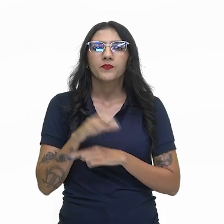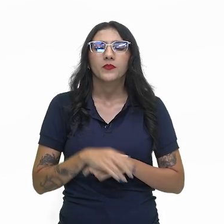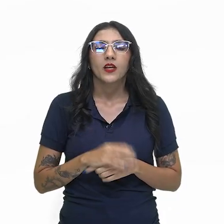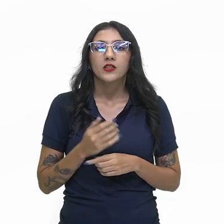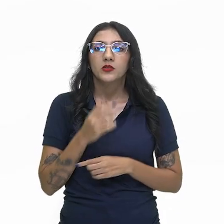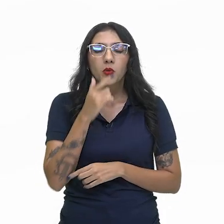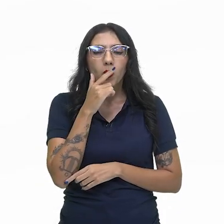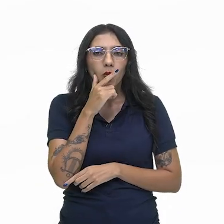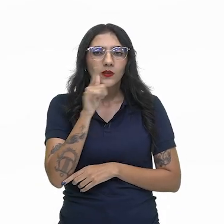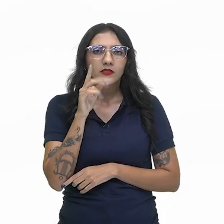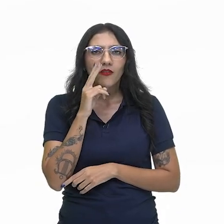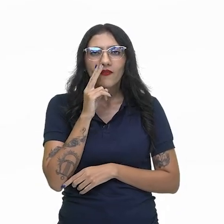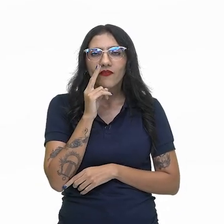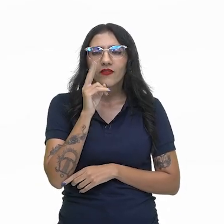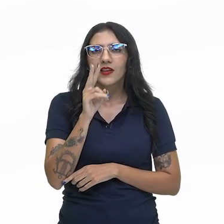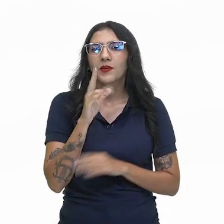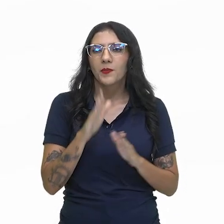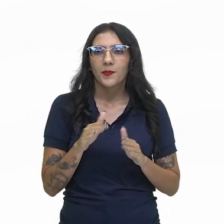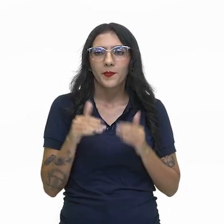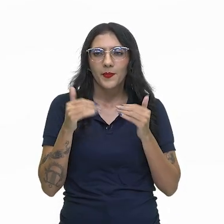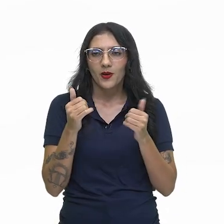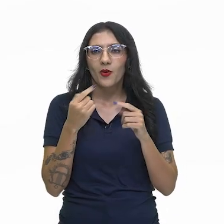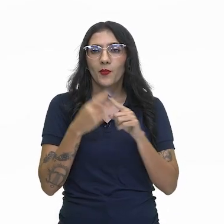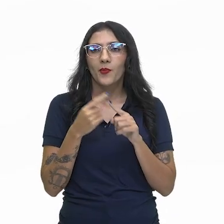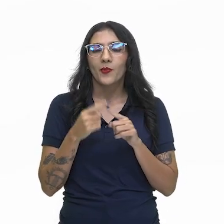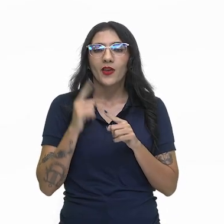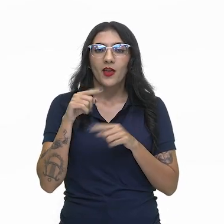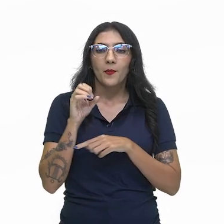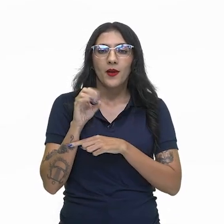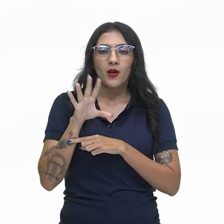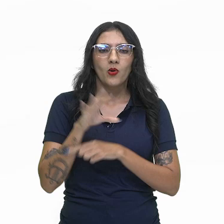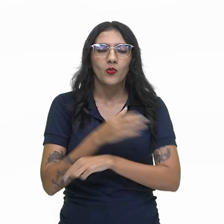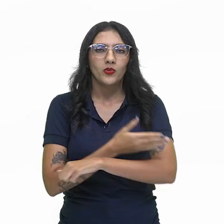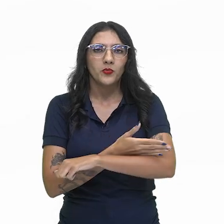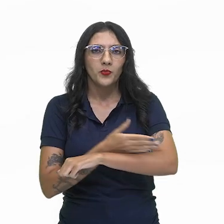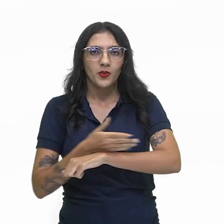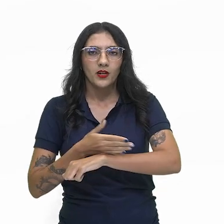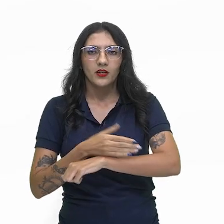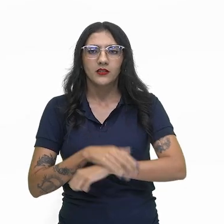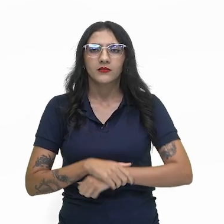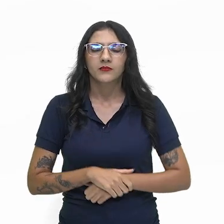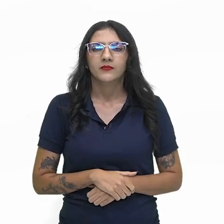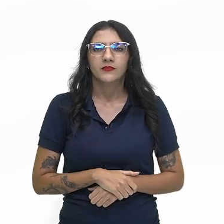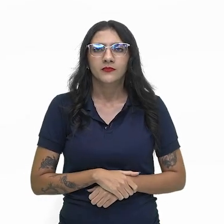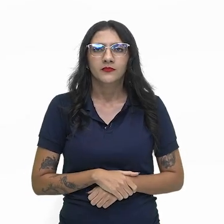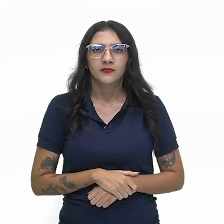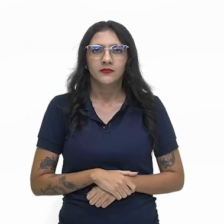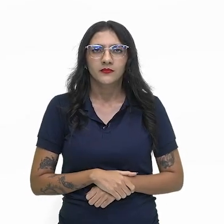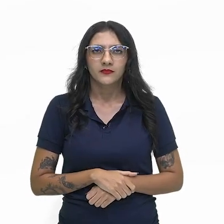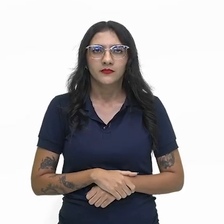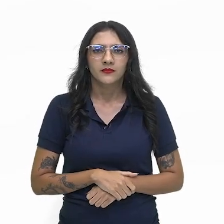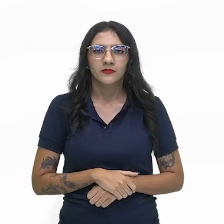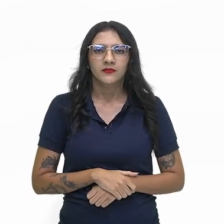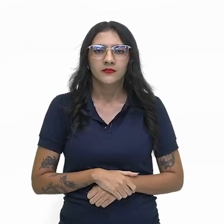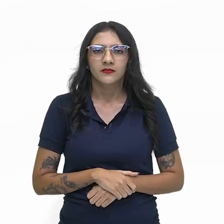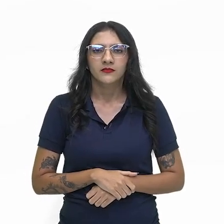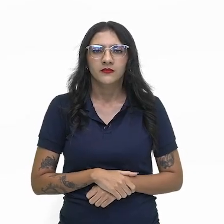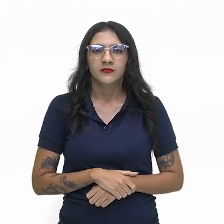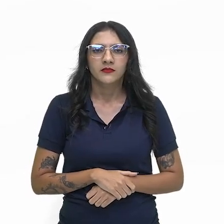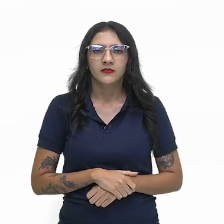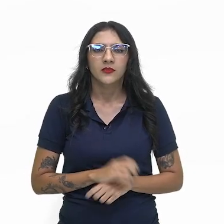conseguia enxergar, né, porque era uma luz branca, tá certo? nada era do que